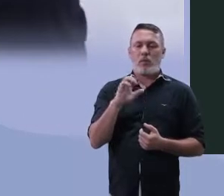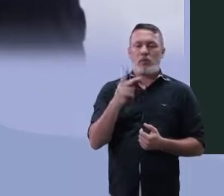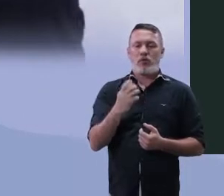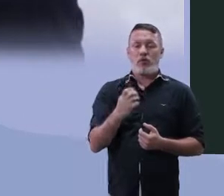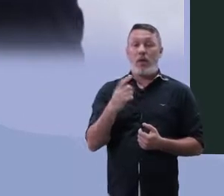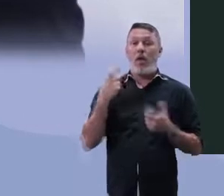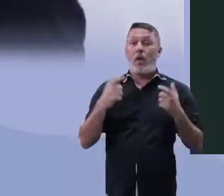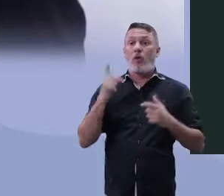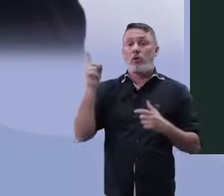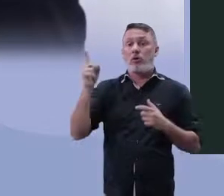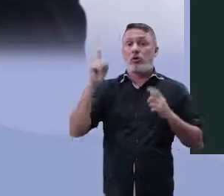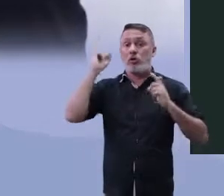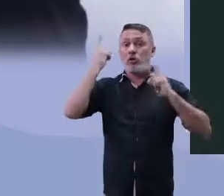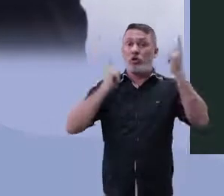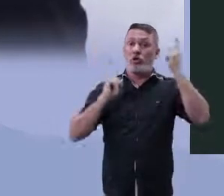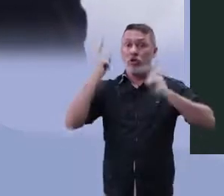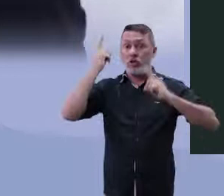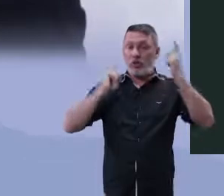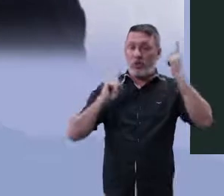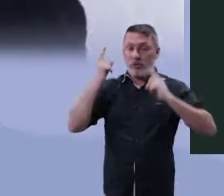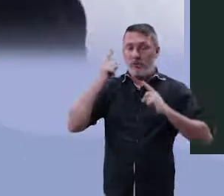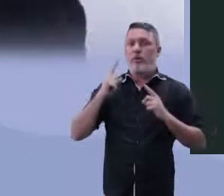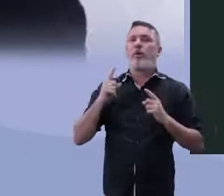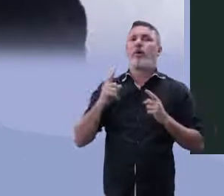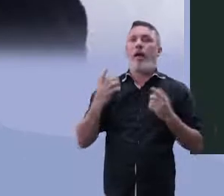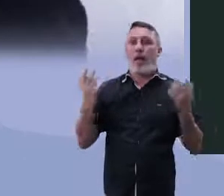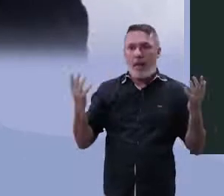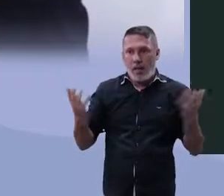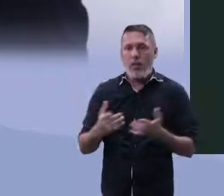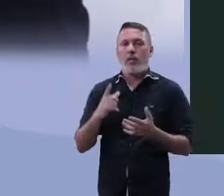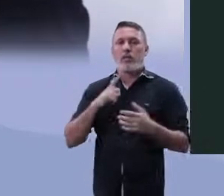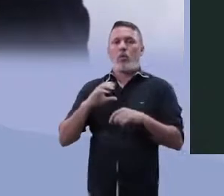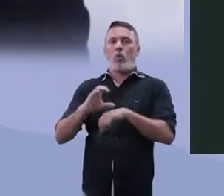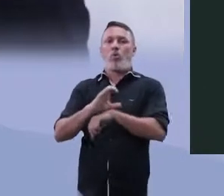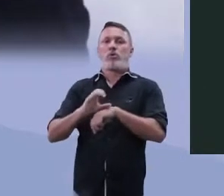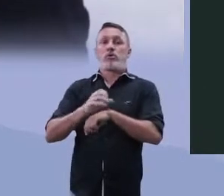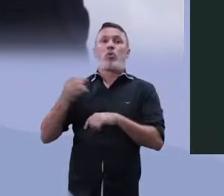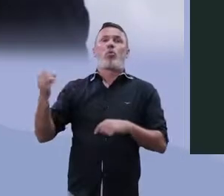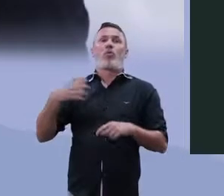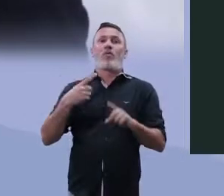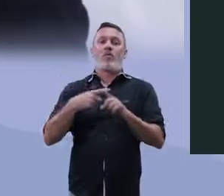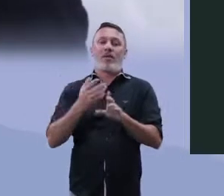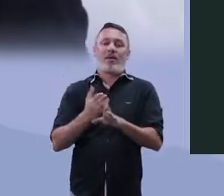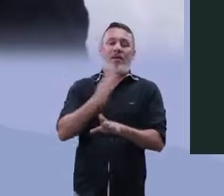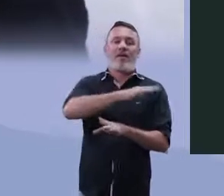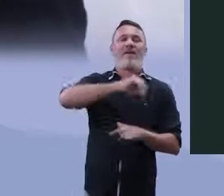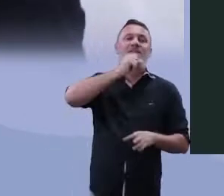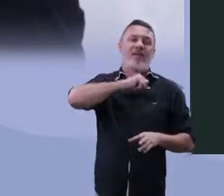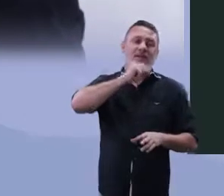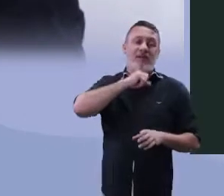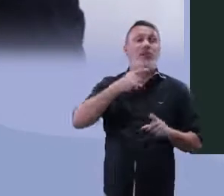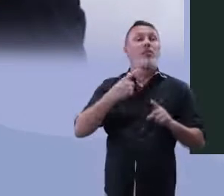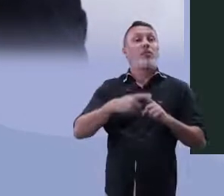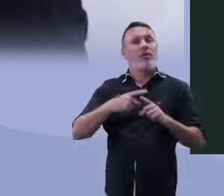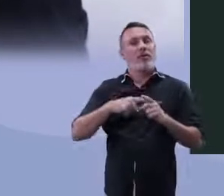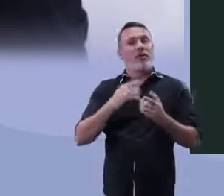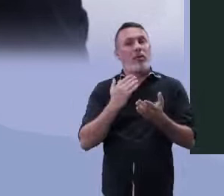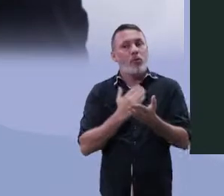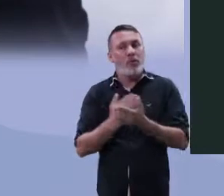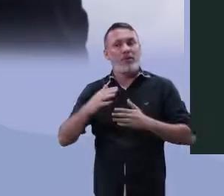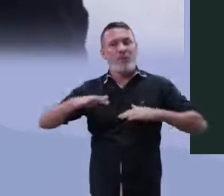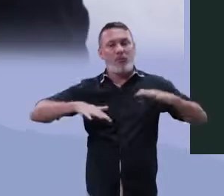assim, agora que o Chile está completando o seu ciclo democrático graças a esses movimentos, que começaram,